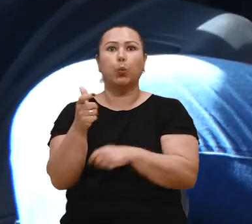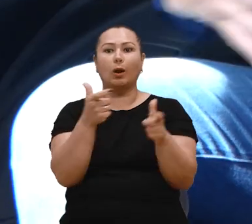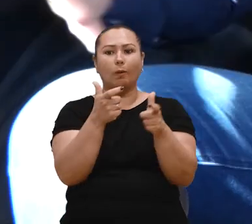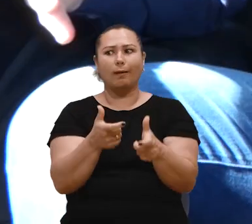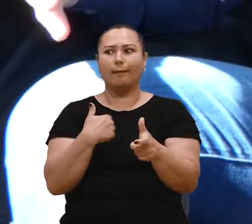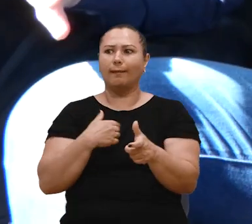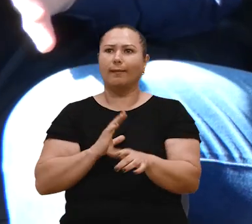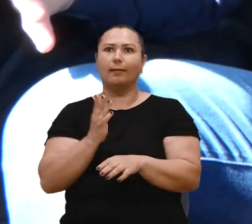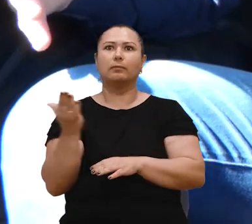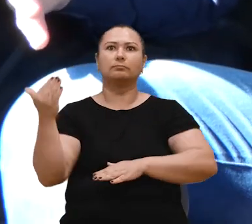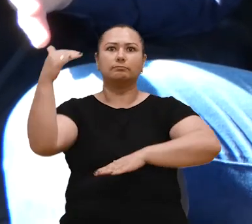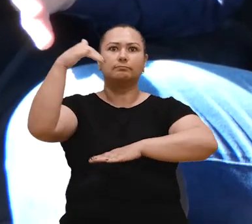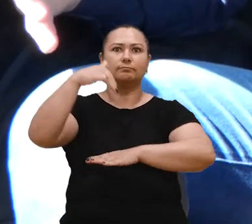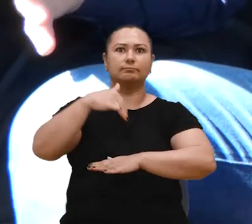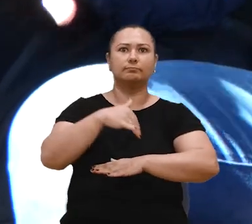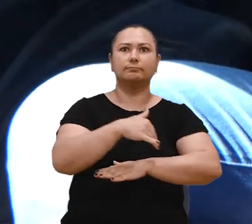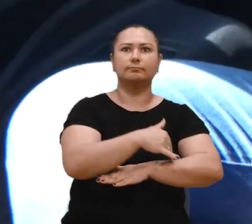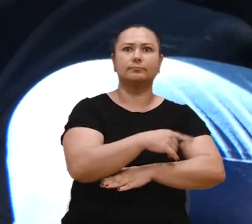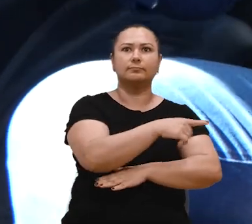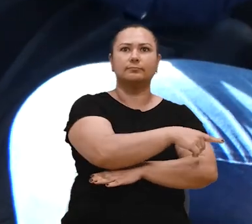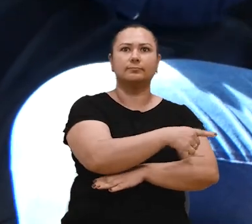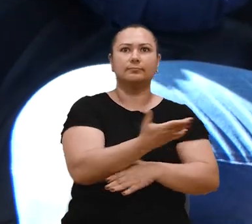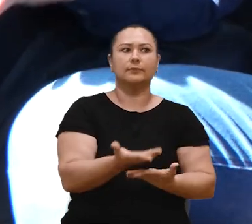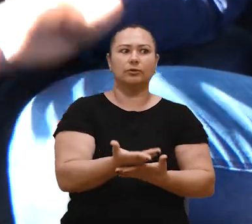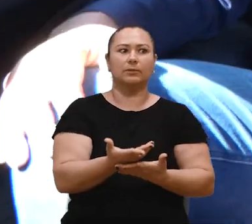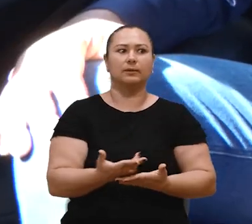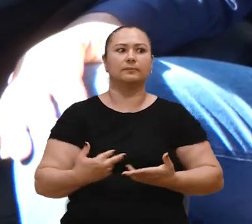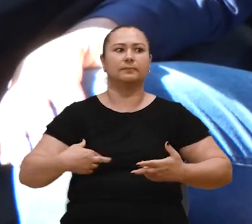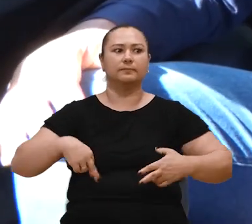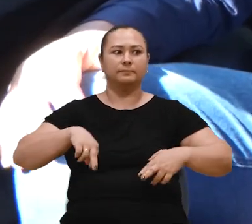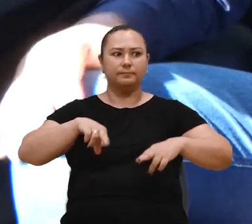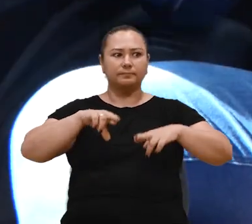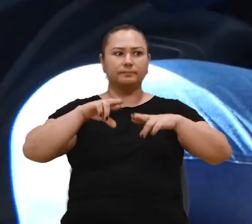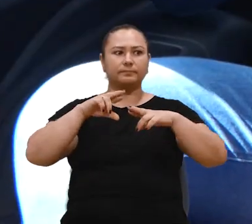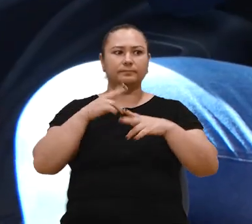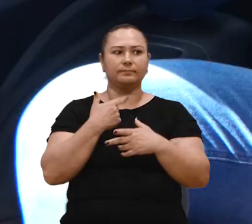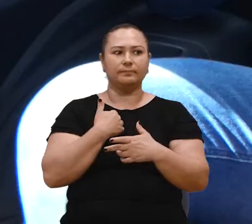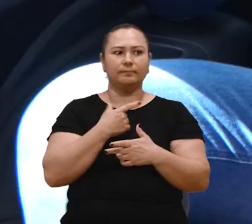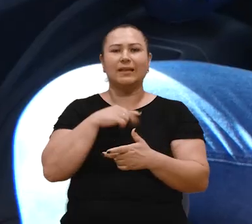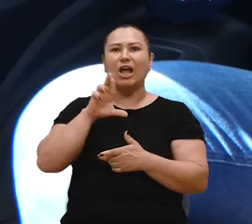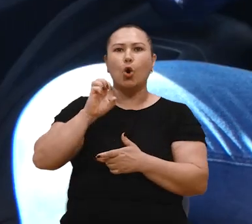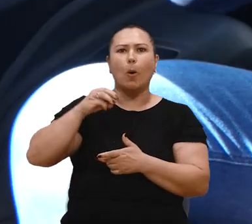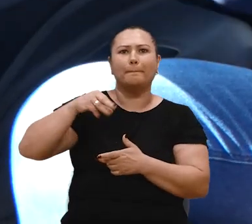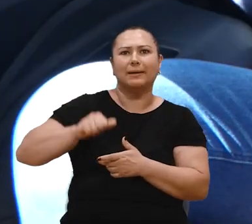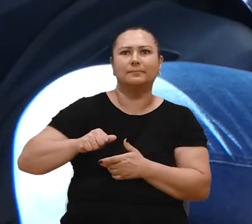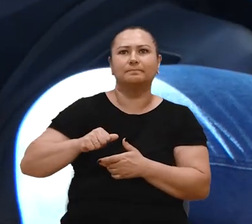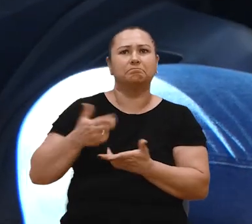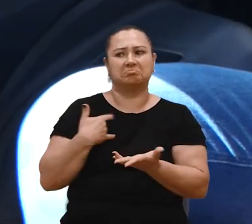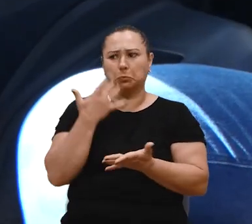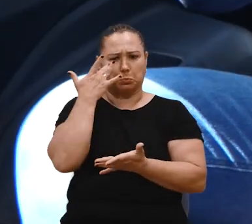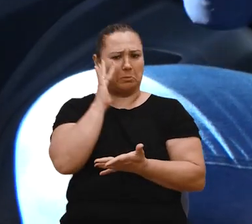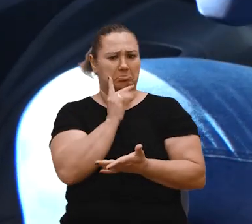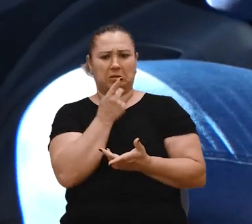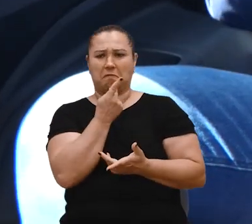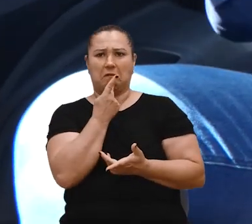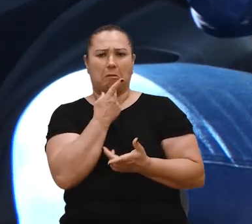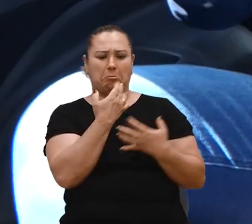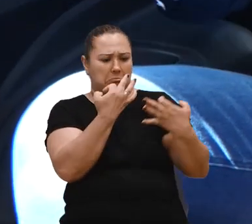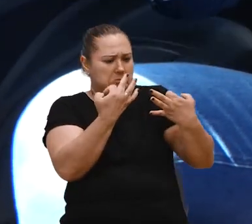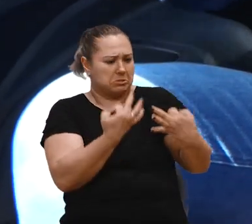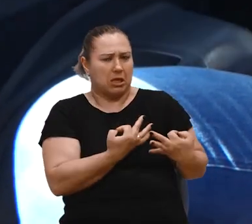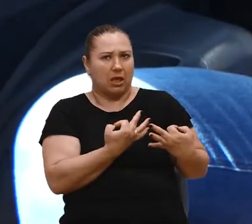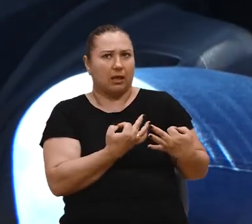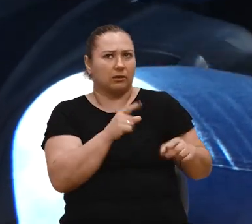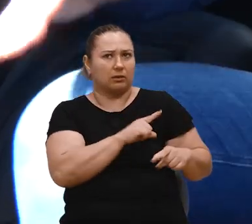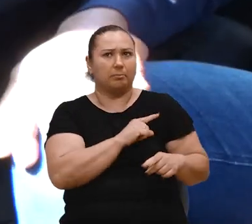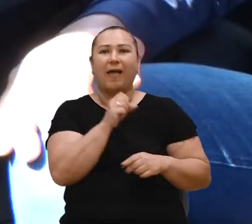desci em Roma. Primeira viagem lá para Roma já. Desci em Roma, né? Eu sabia falar muito bem o dialeto que as pessoas falam aqui, que foi